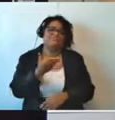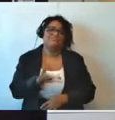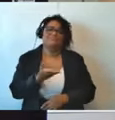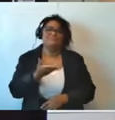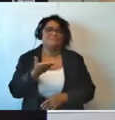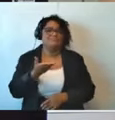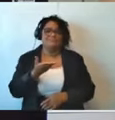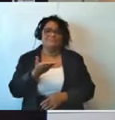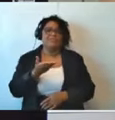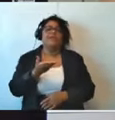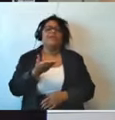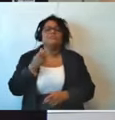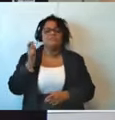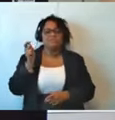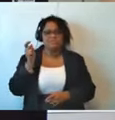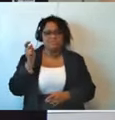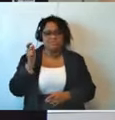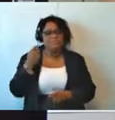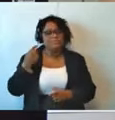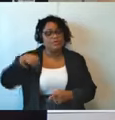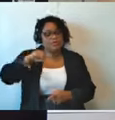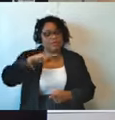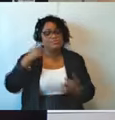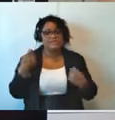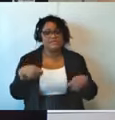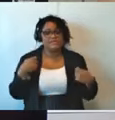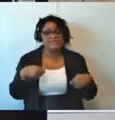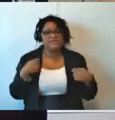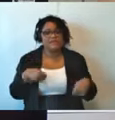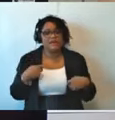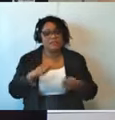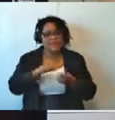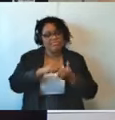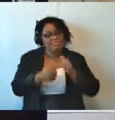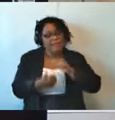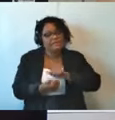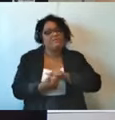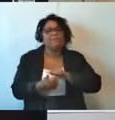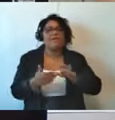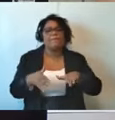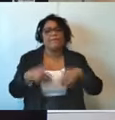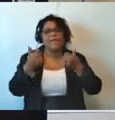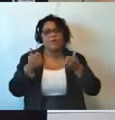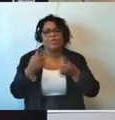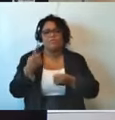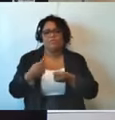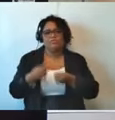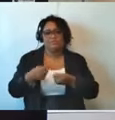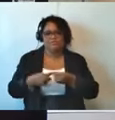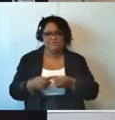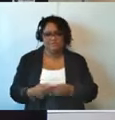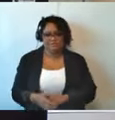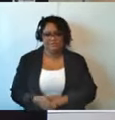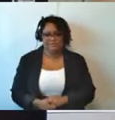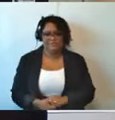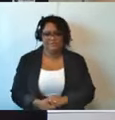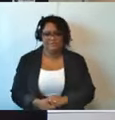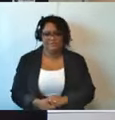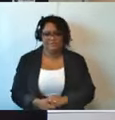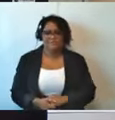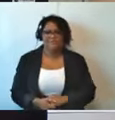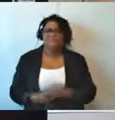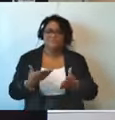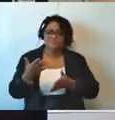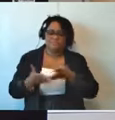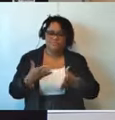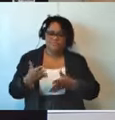fazer com que os projetos se adaptem melhor ao que as nossas cidades são. Vou passar então aqui a palavra para o